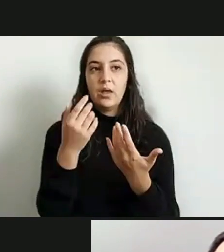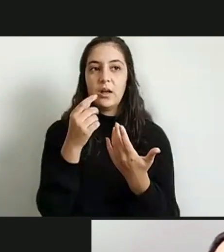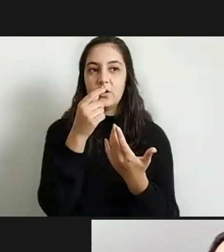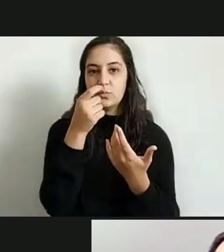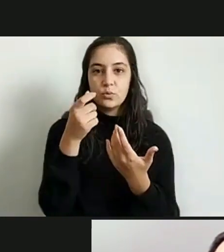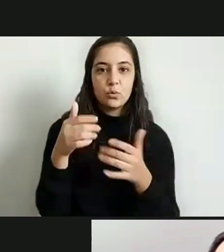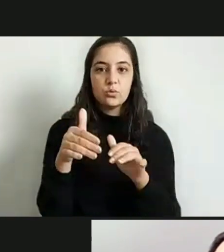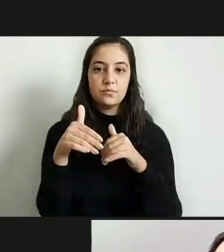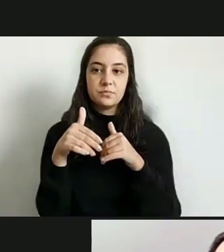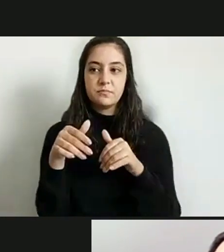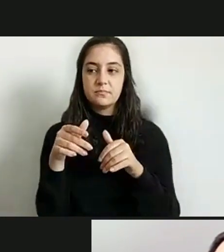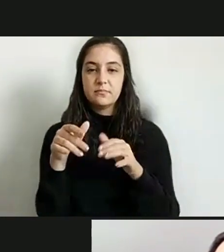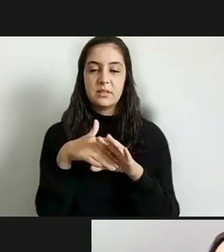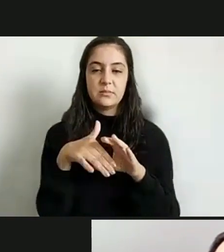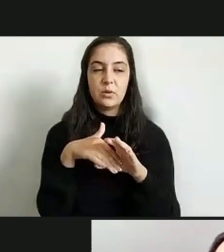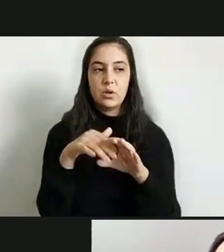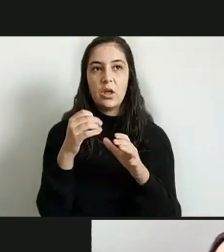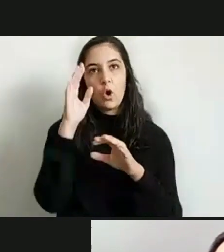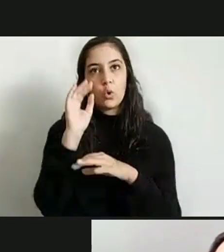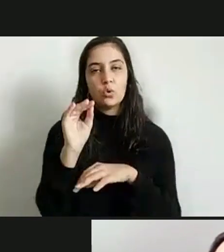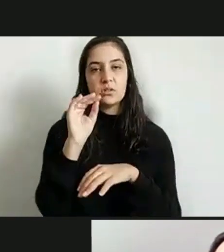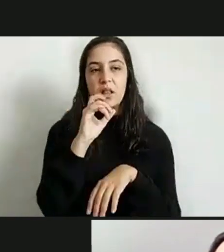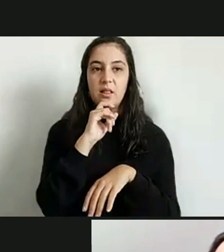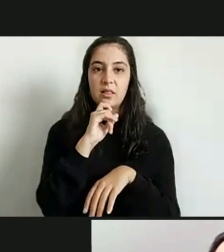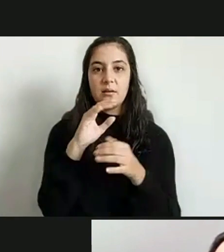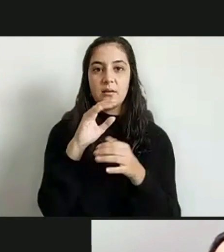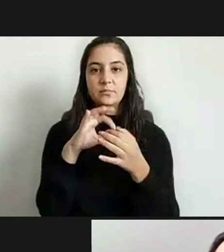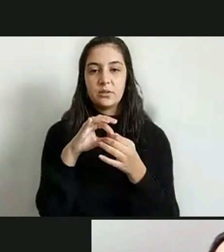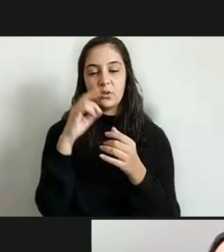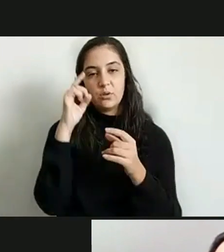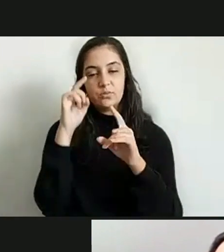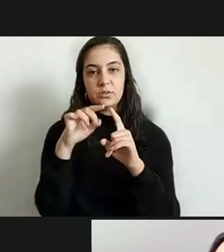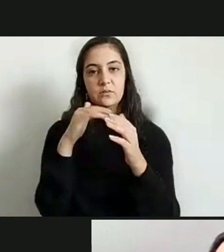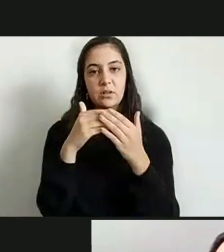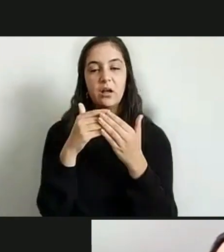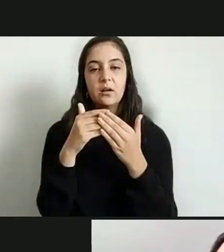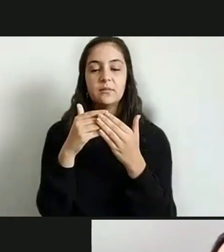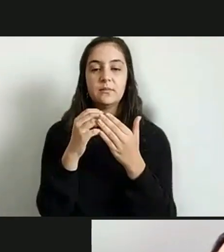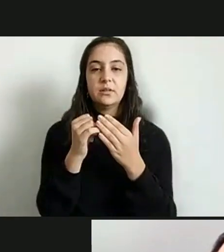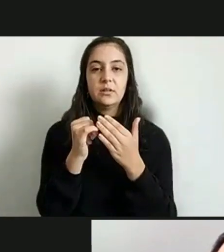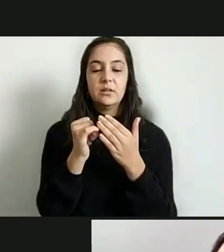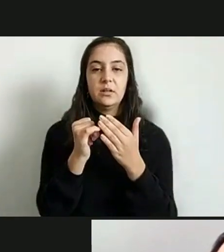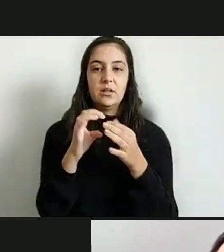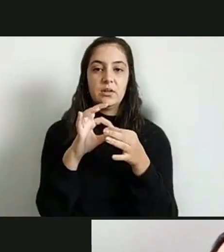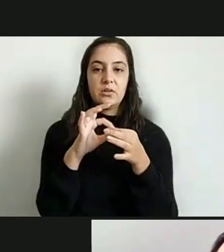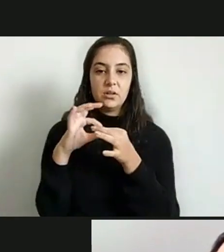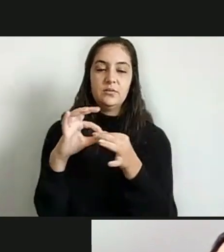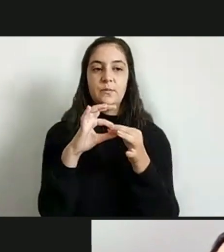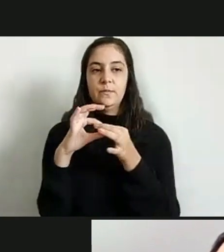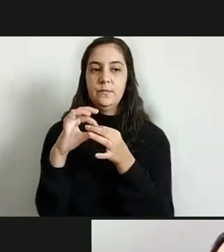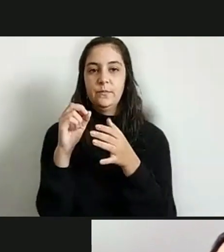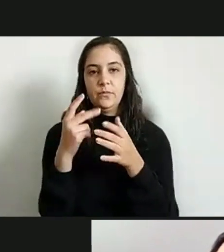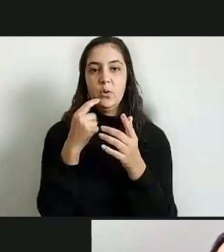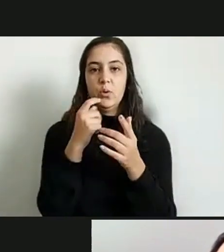participar? E há alguns conselhos que possam dar, no fundo, também para que estas relações, não é, ou estes